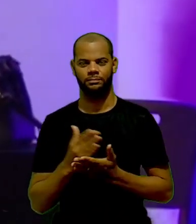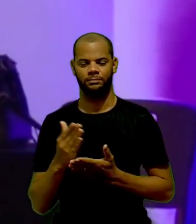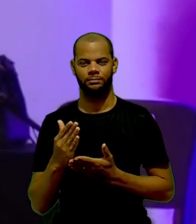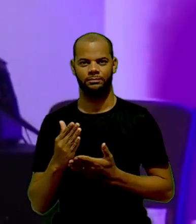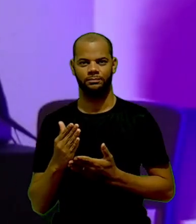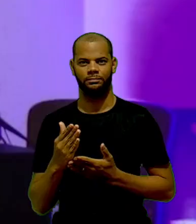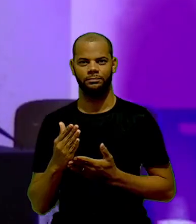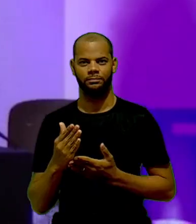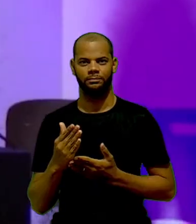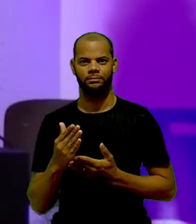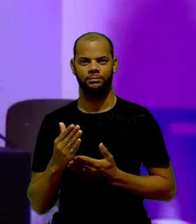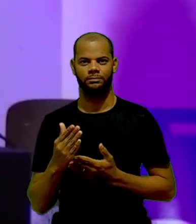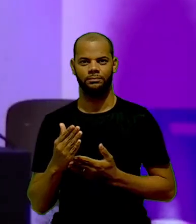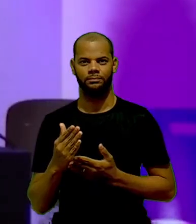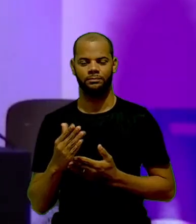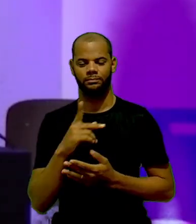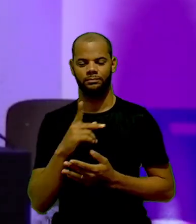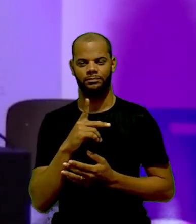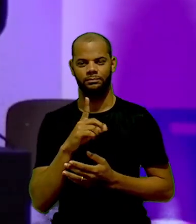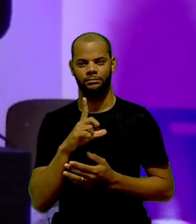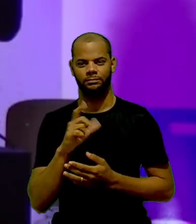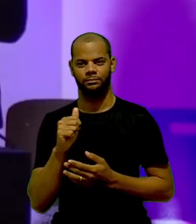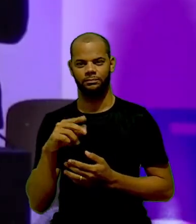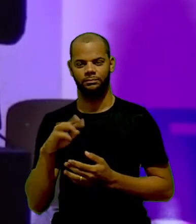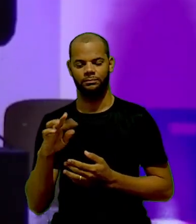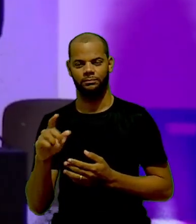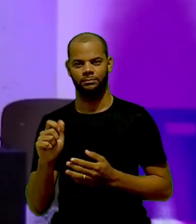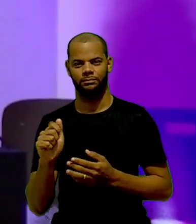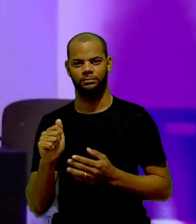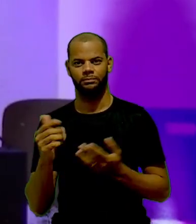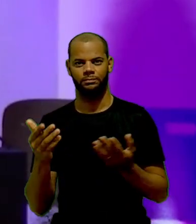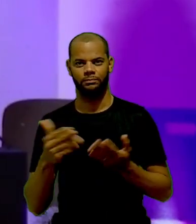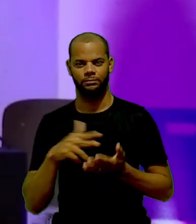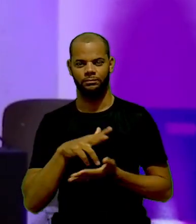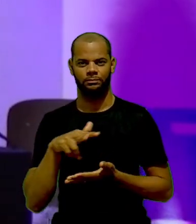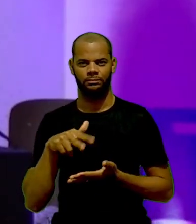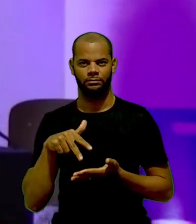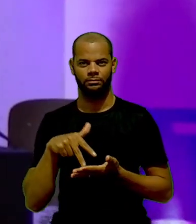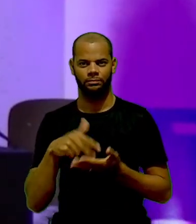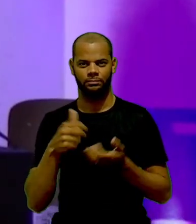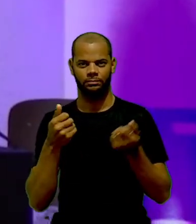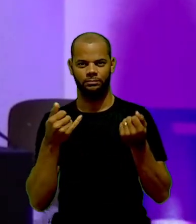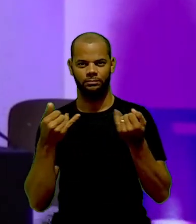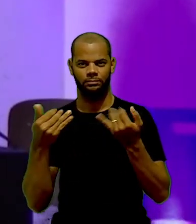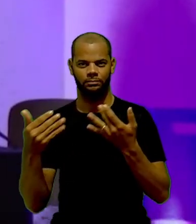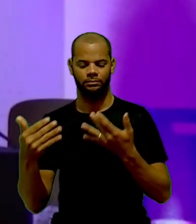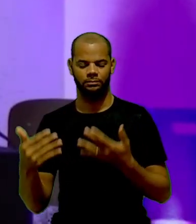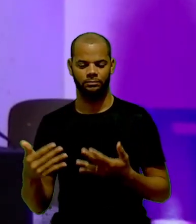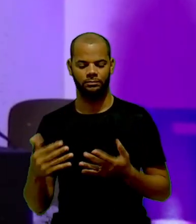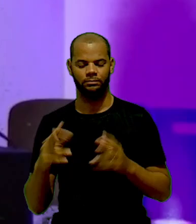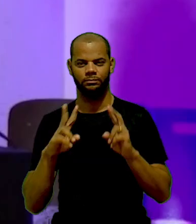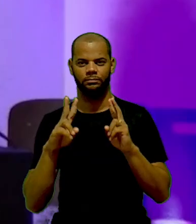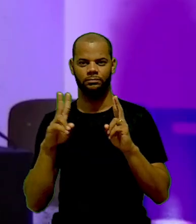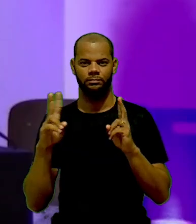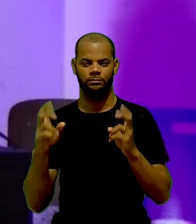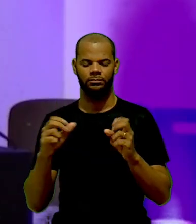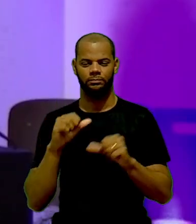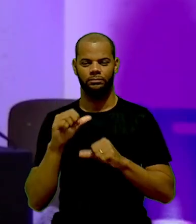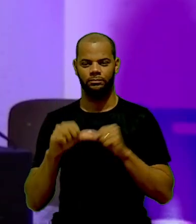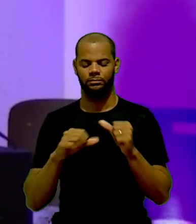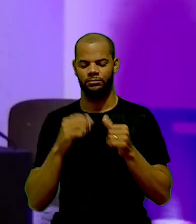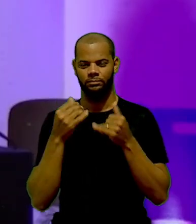ao Planeta.doc Conferência a oportunidade de poder apresentar o tema Virada